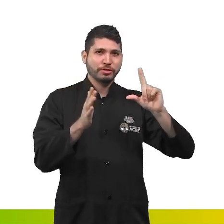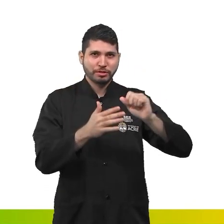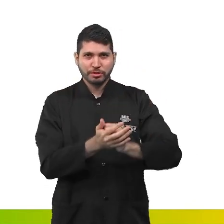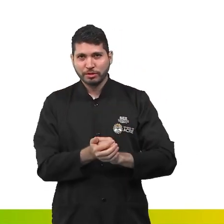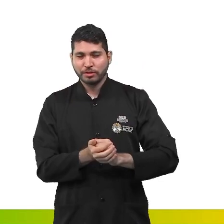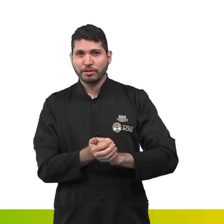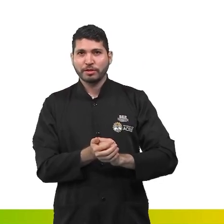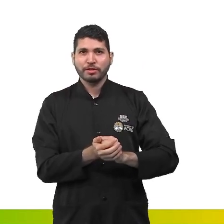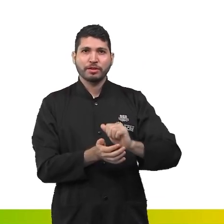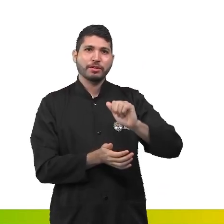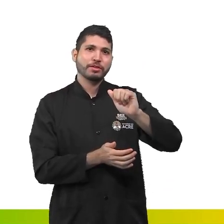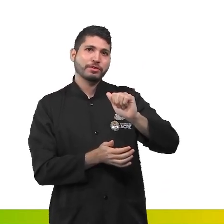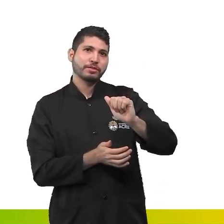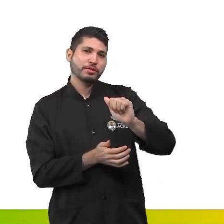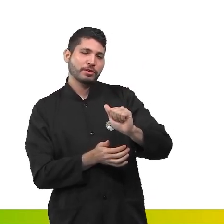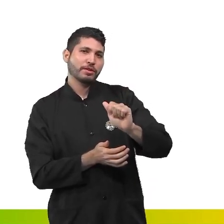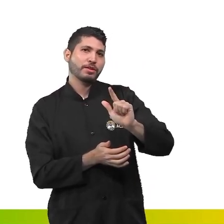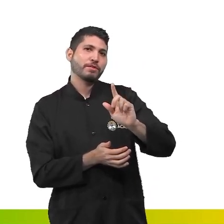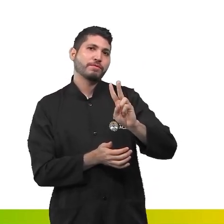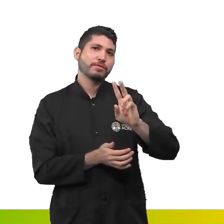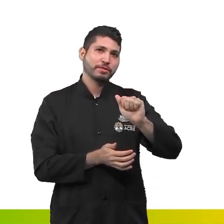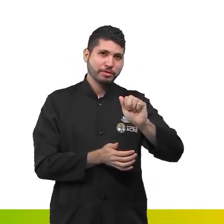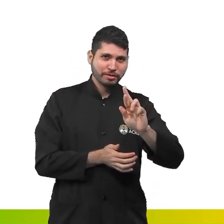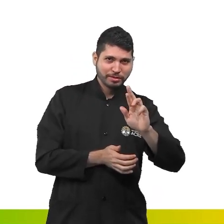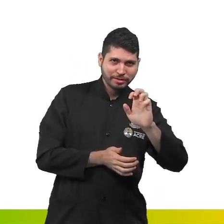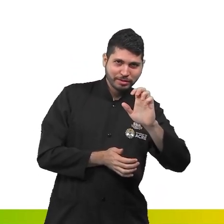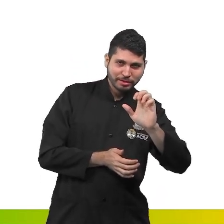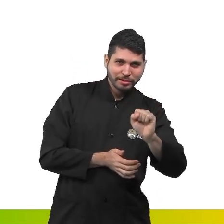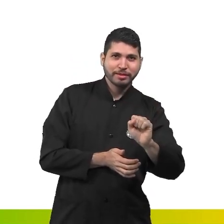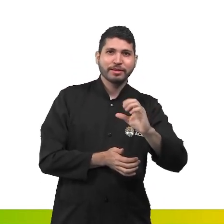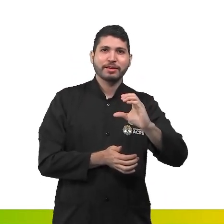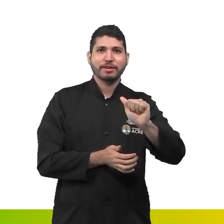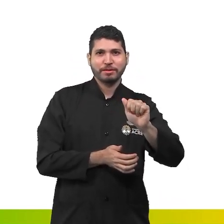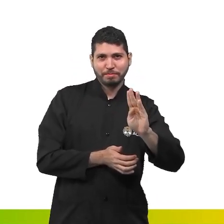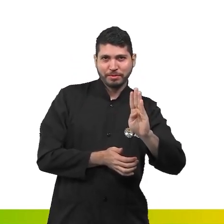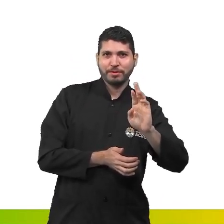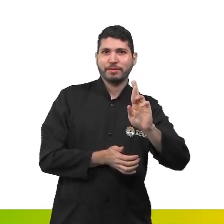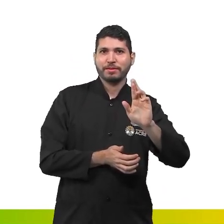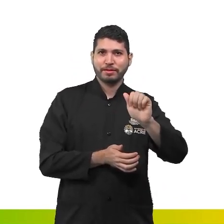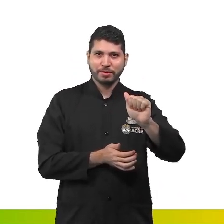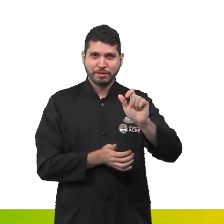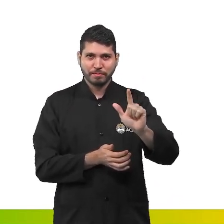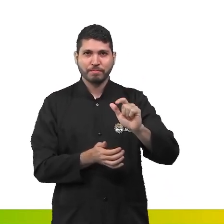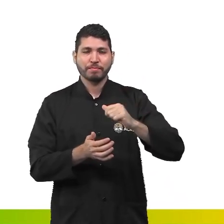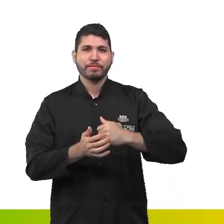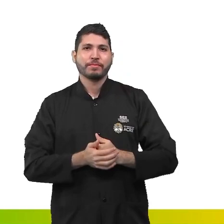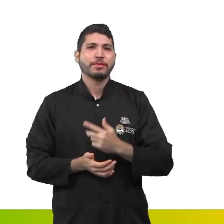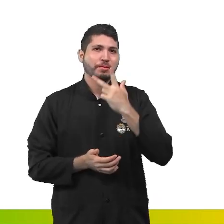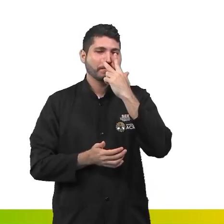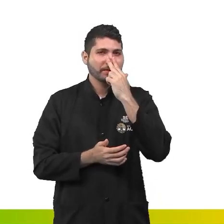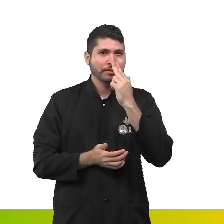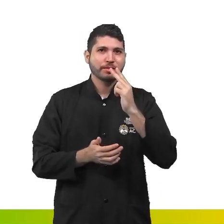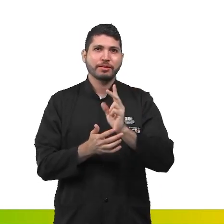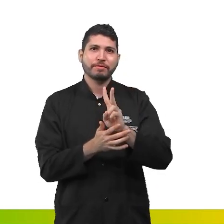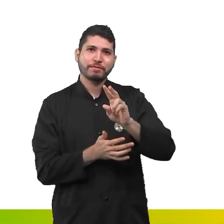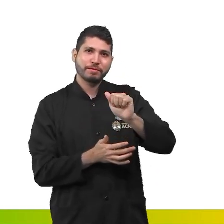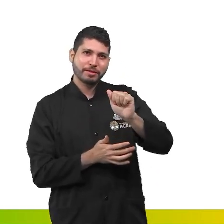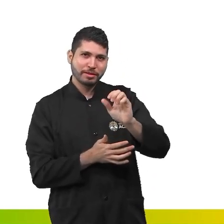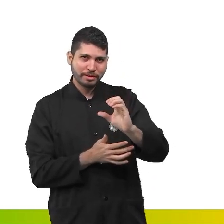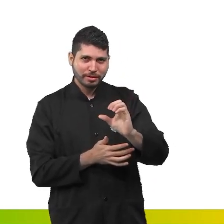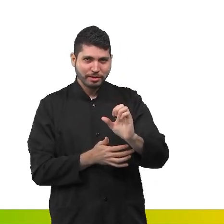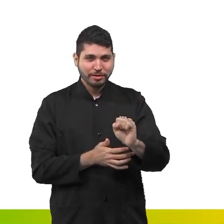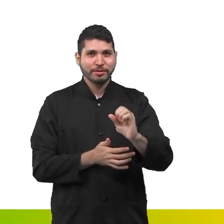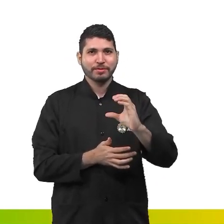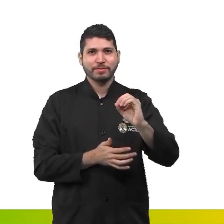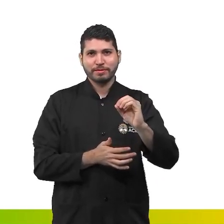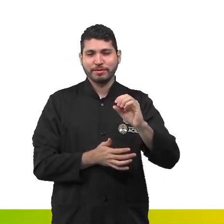indica também que até Vasco da Gama tinha alguma noção de que existia terras aqui, o que nós denominamos hoje de